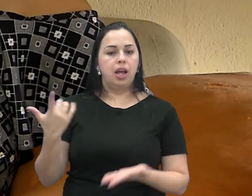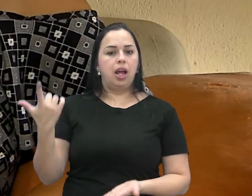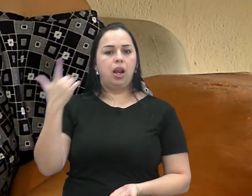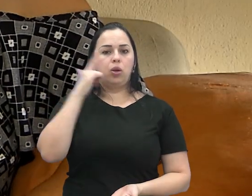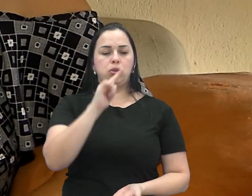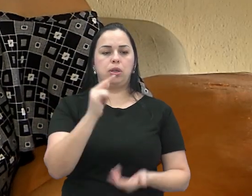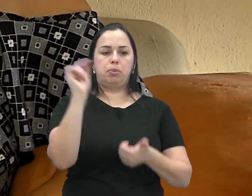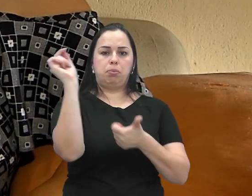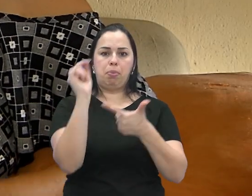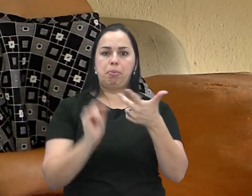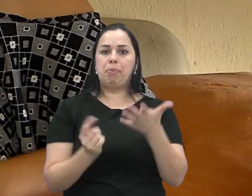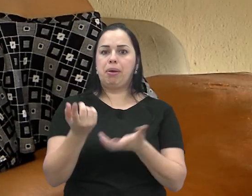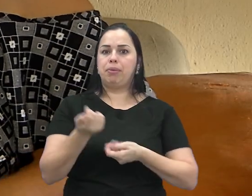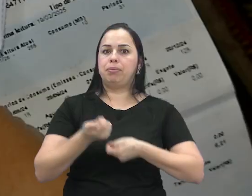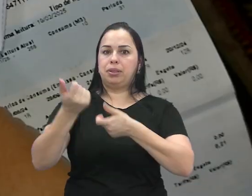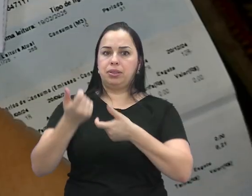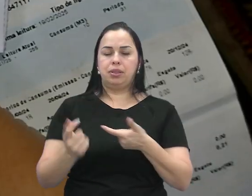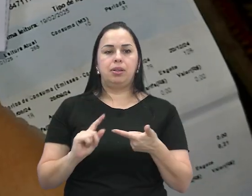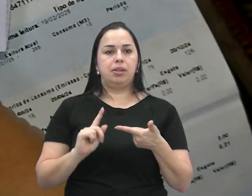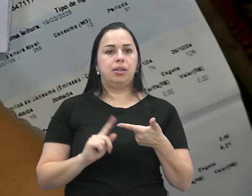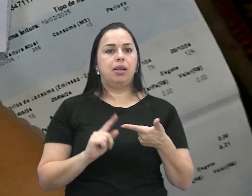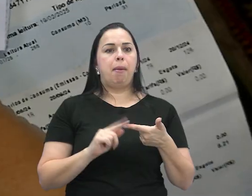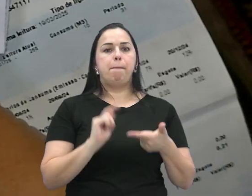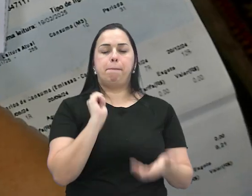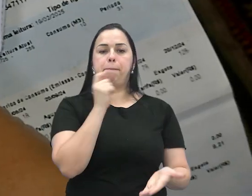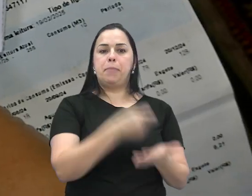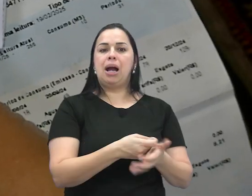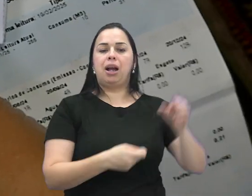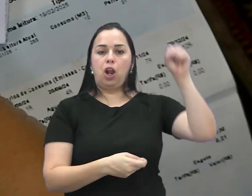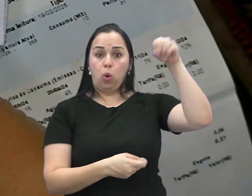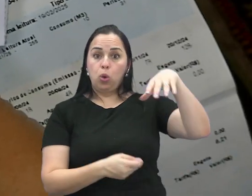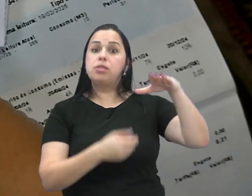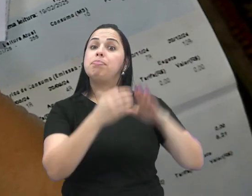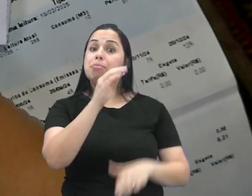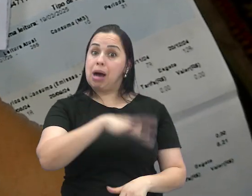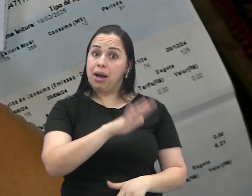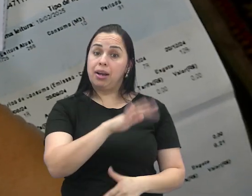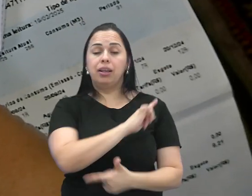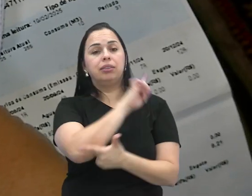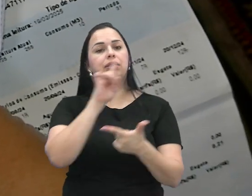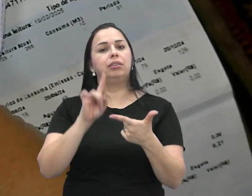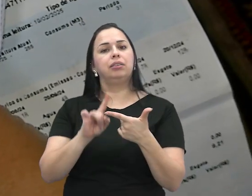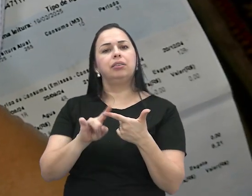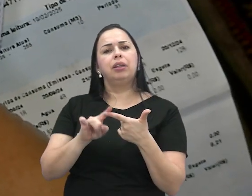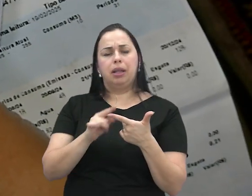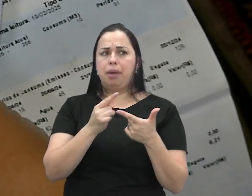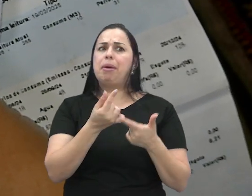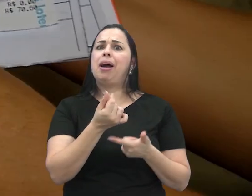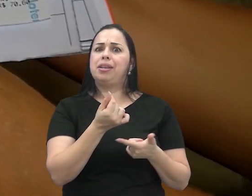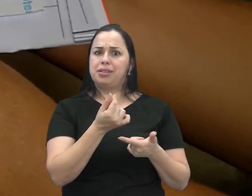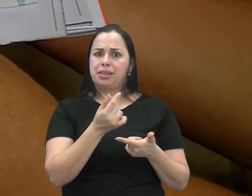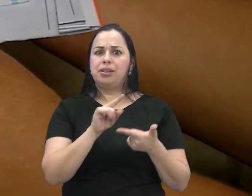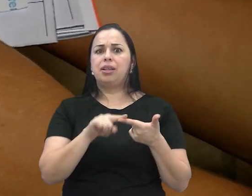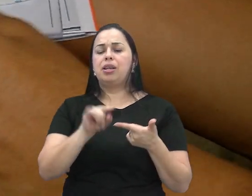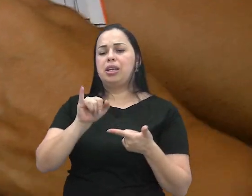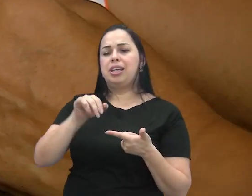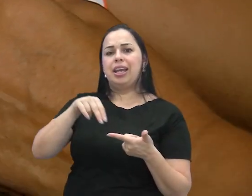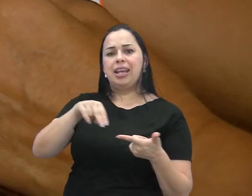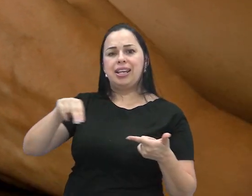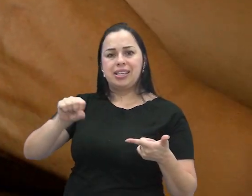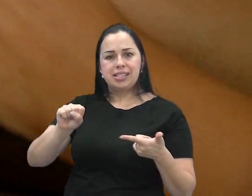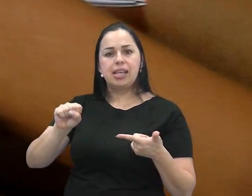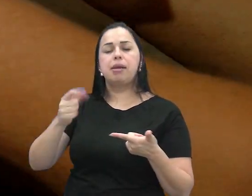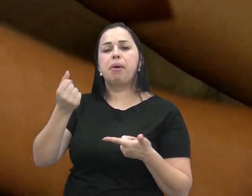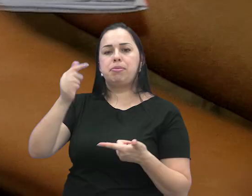acesso a uma série de benefícios. Paga a tarifa social nas contas de água e luz e uma taxa mais em conta para o INSS,